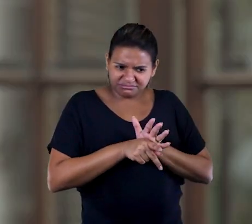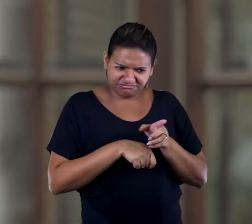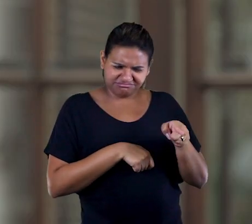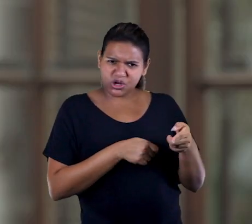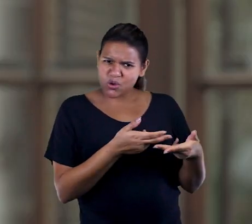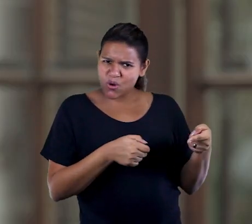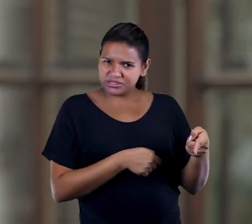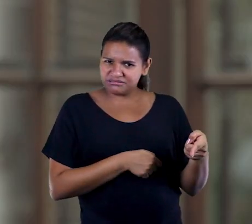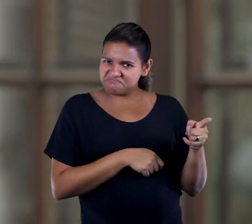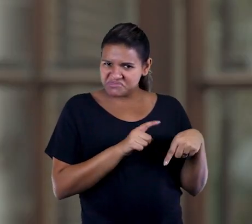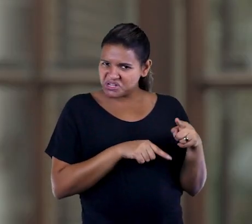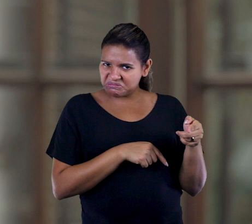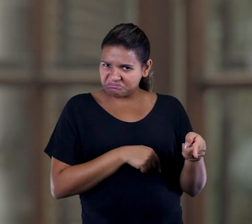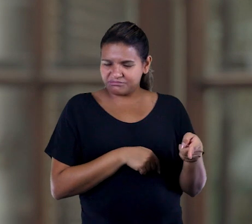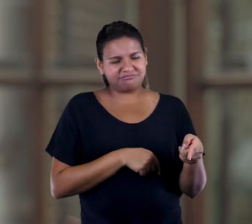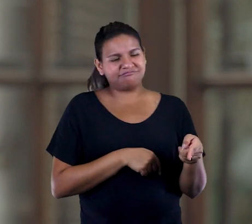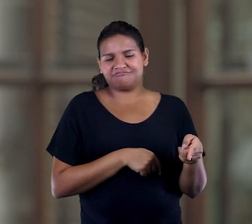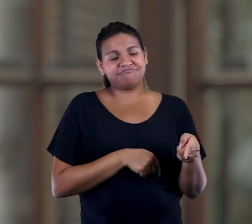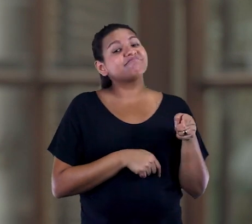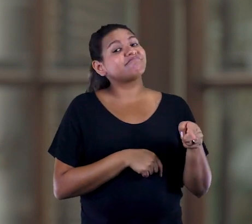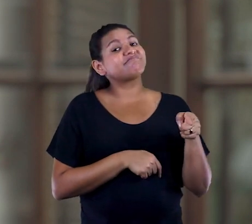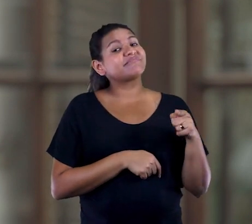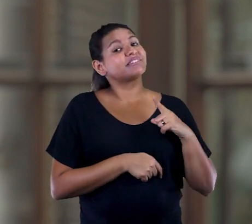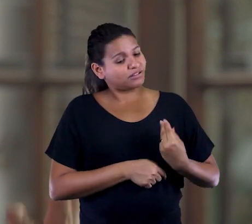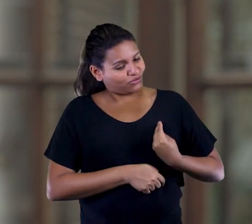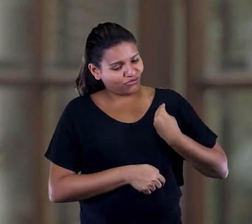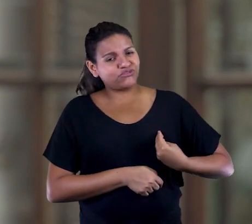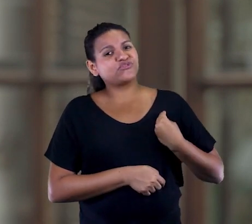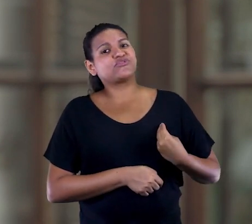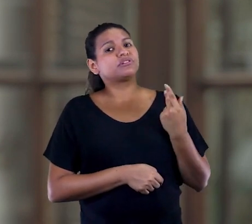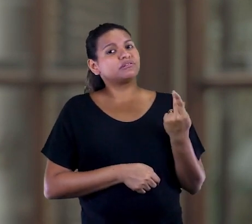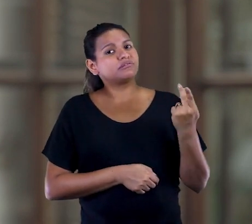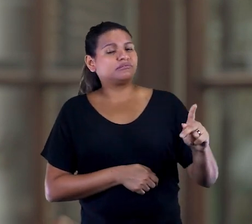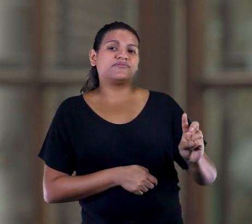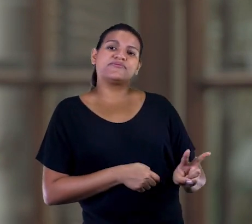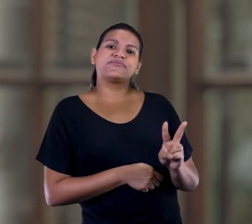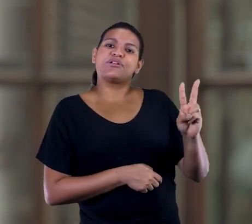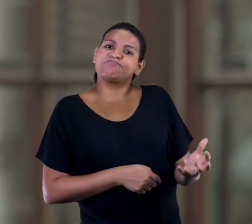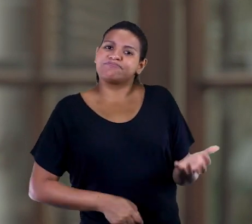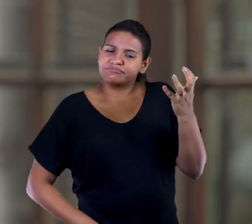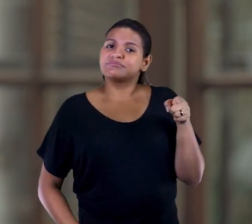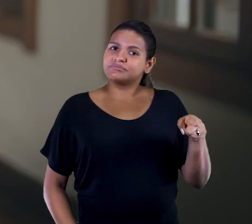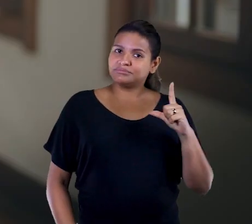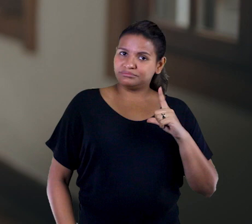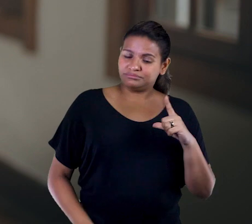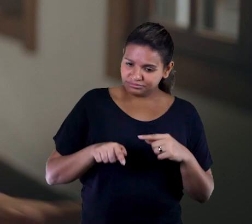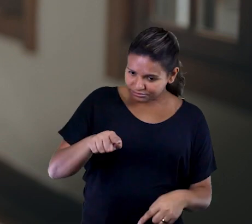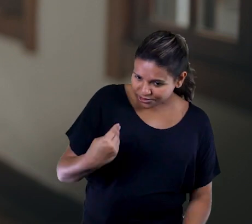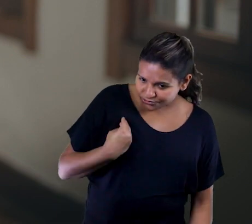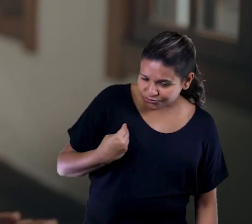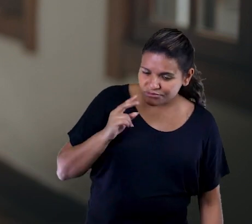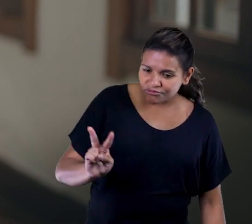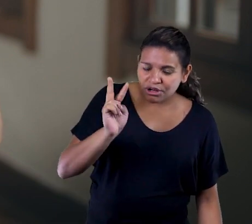coisas. Eles são seres que têm uma vida subjetiva própria deles e que têm um valor próprio, que nada